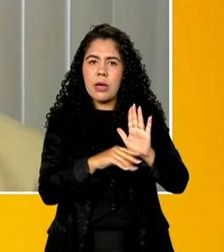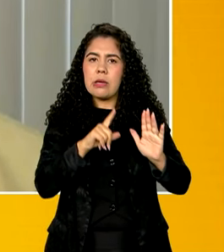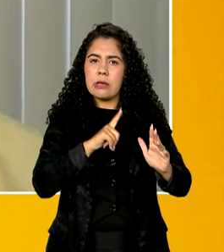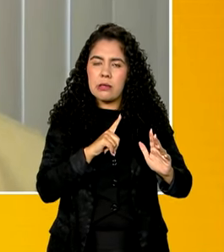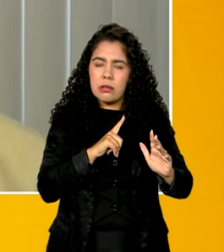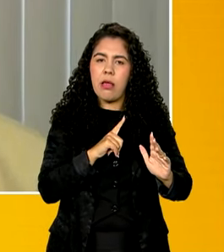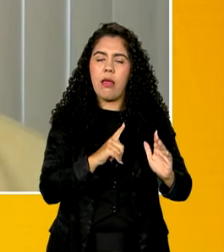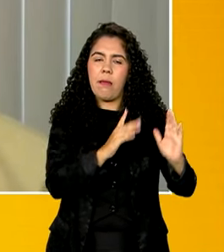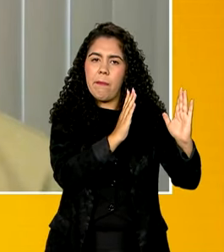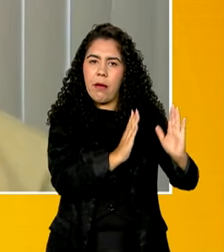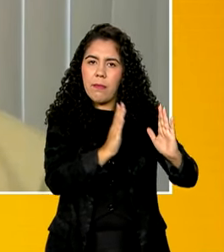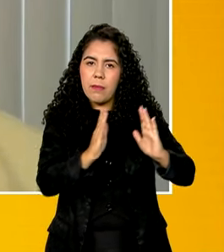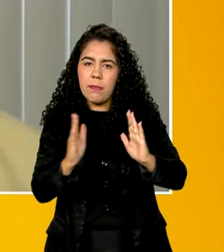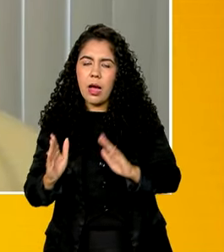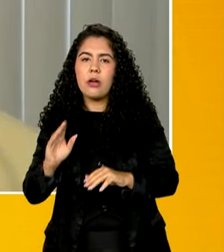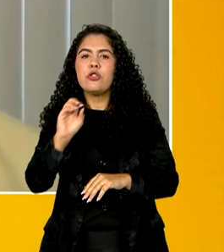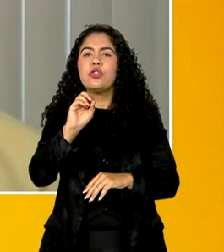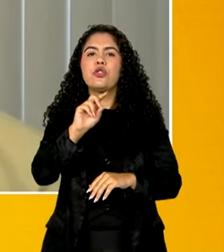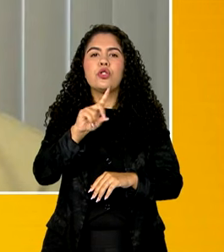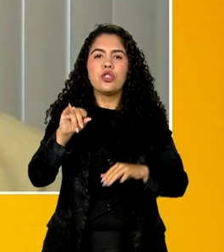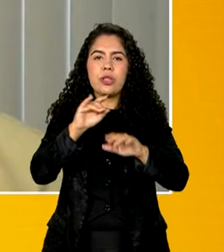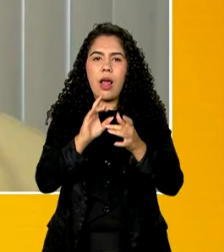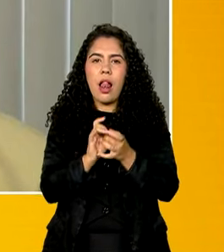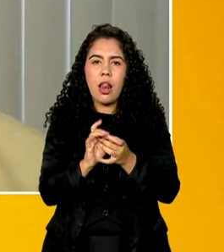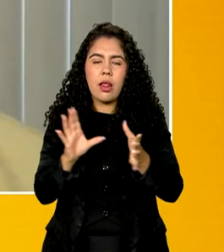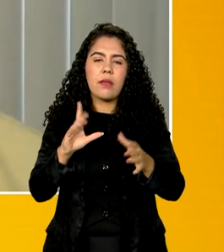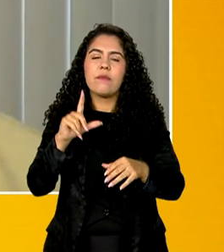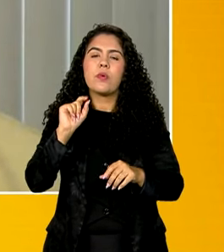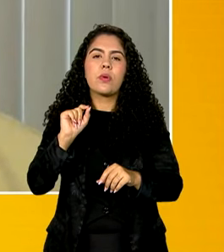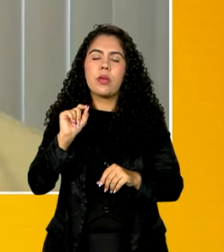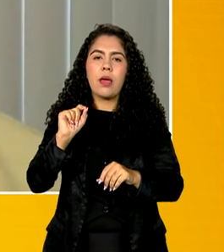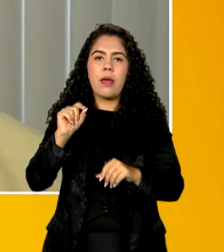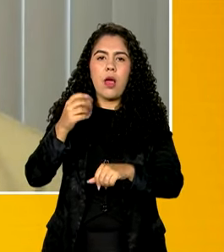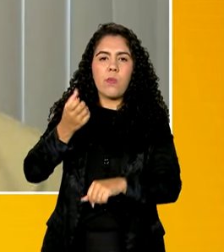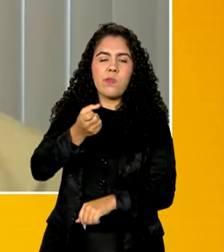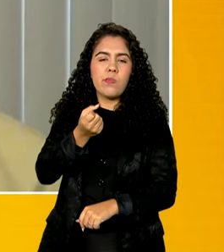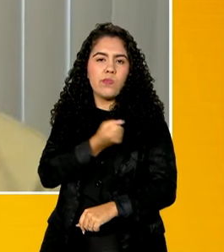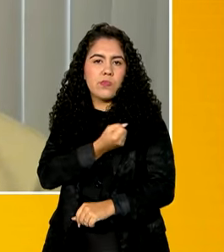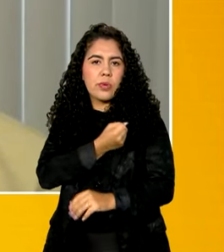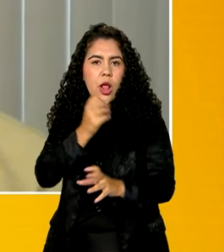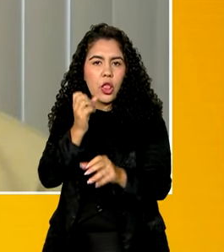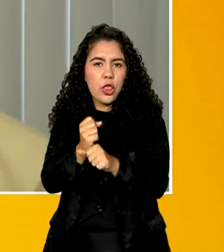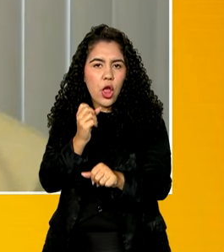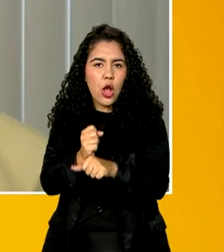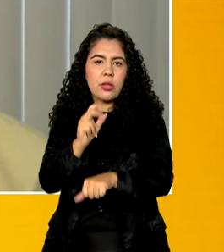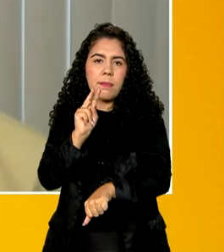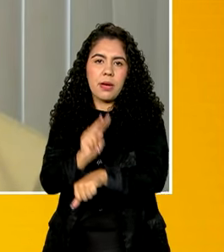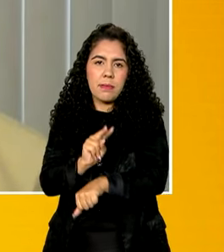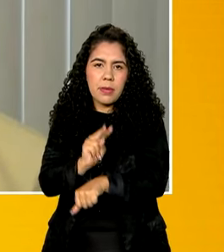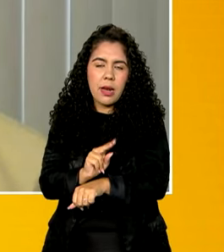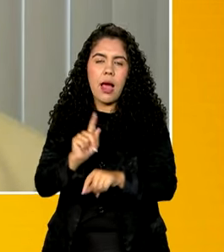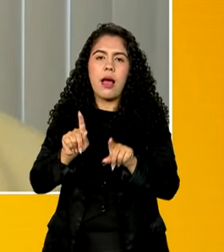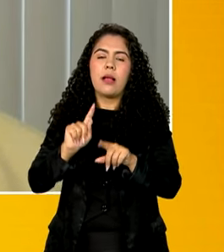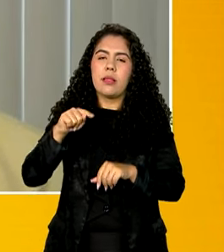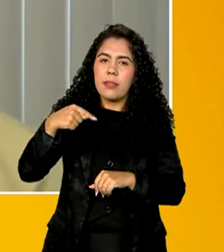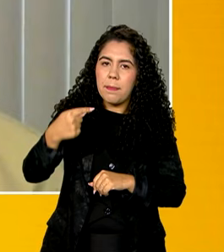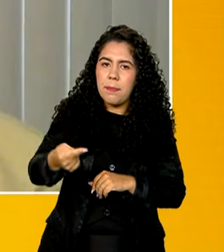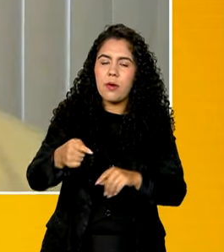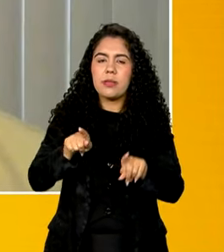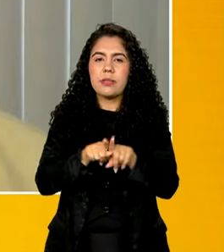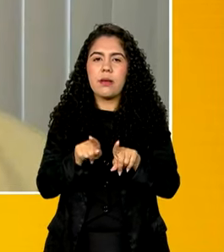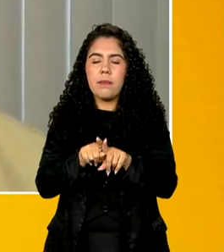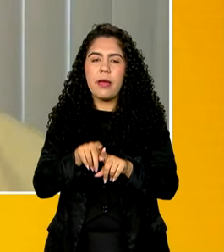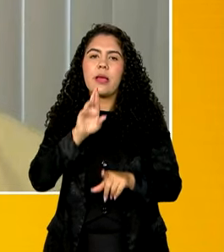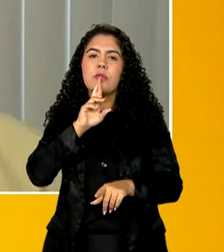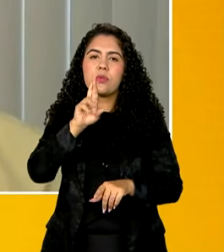vai ser liberada a nota preliminar da prova discursiva, das redações, até que a gente chega e tem também aquela